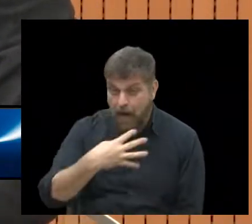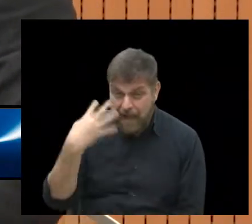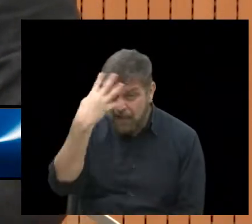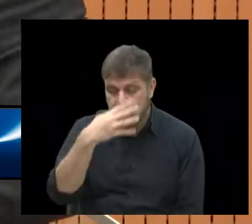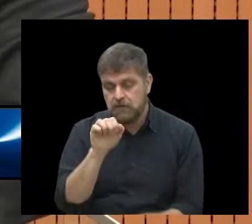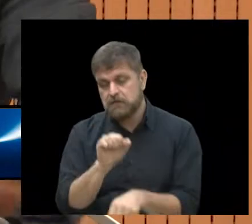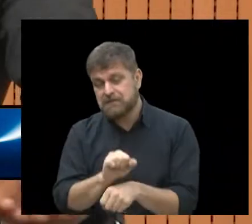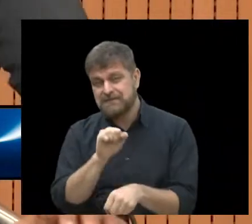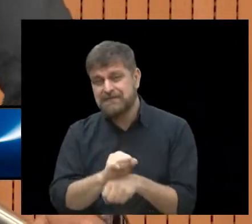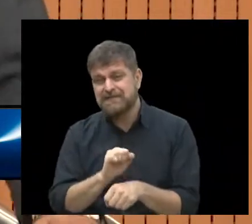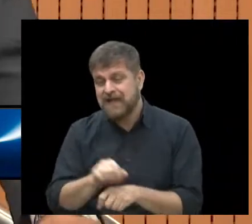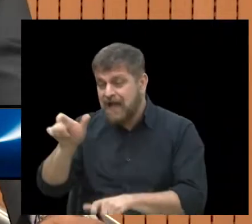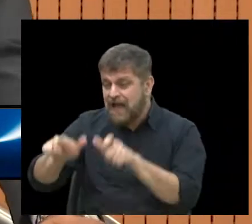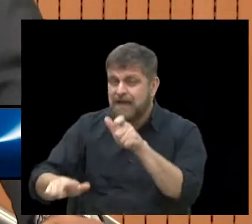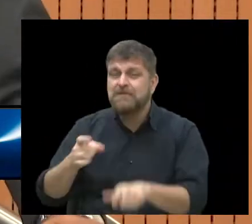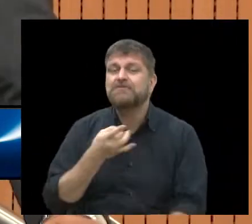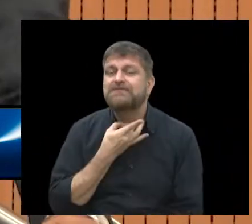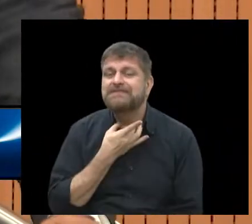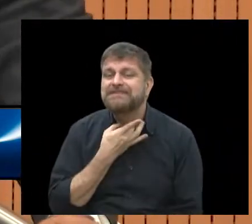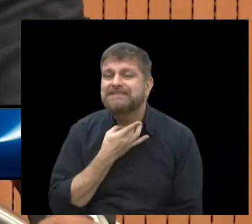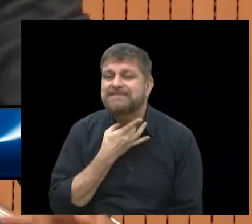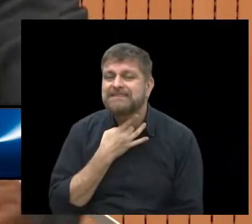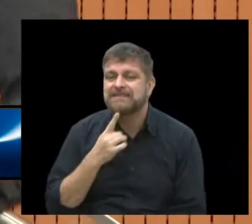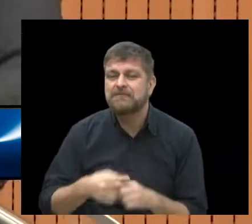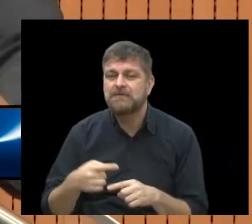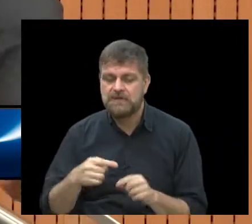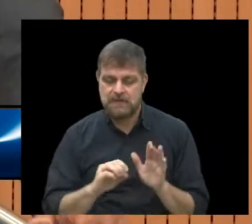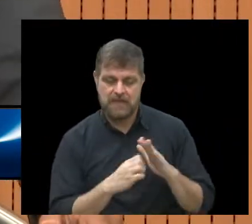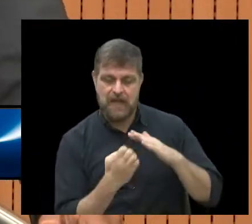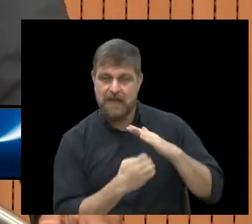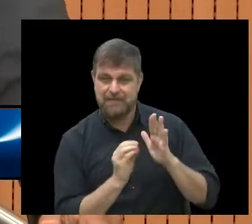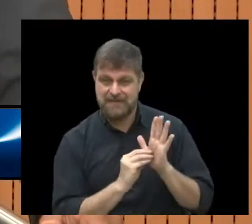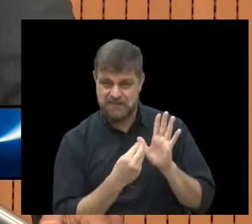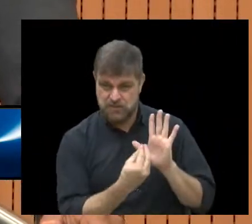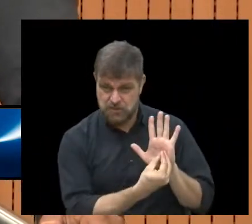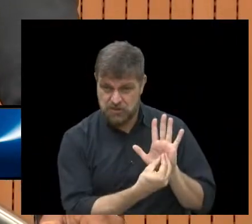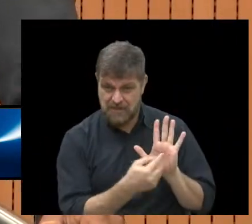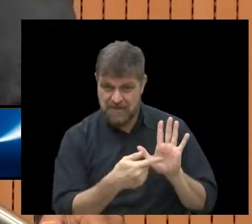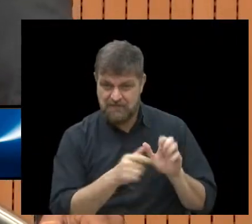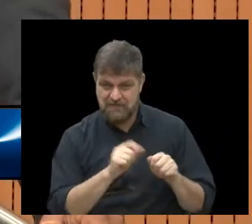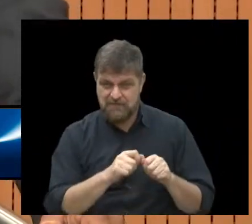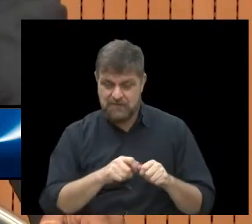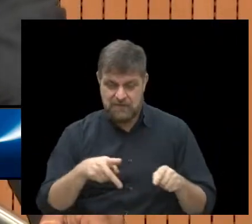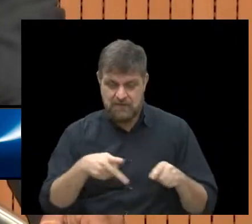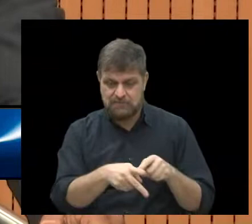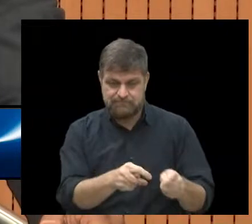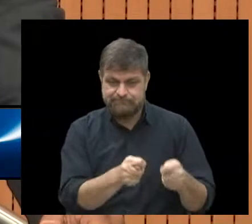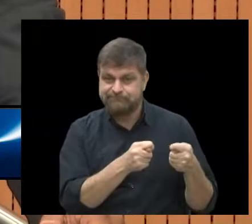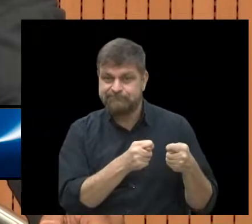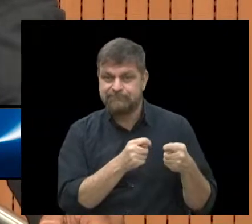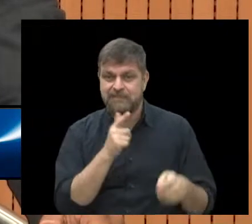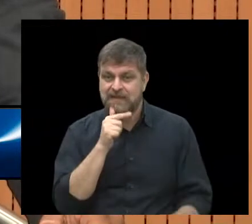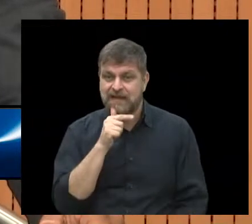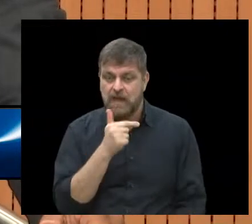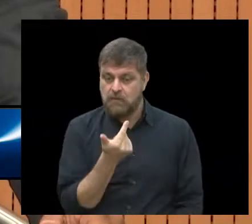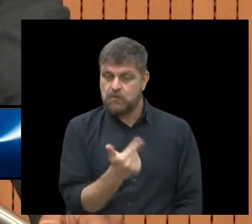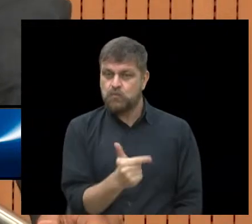horas, todo mundo morrendo de sede porque a Sanasa fez um corte de água na região do Campo